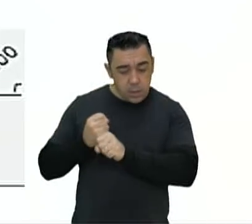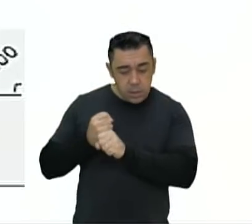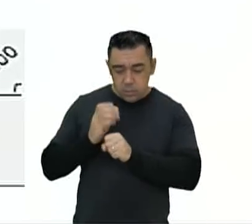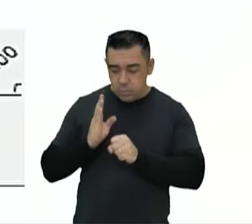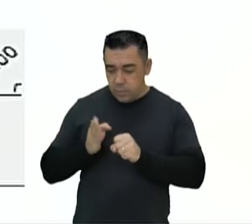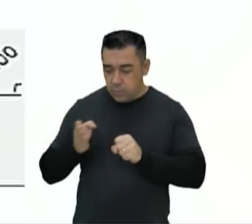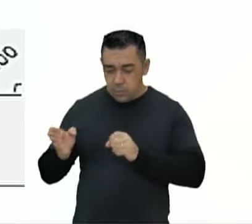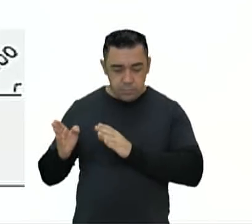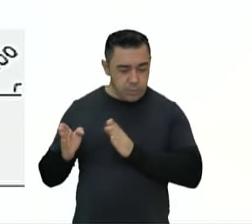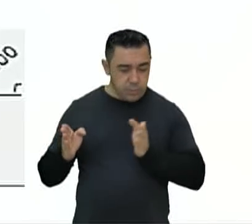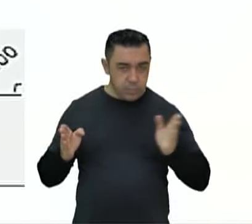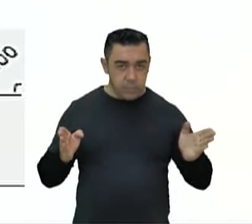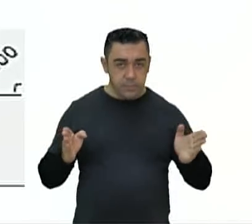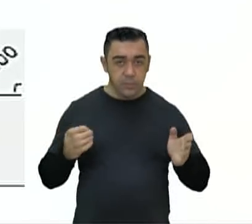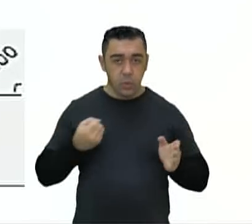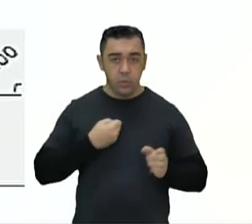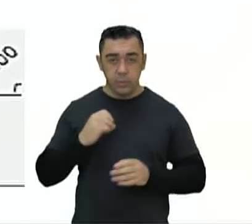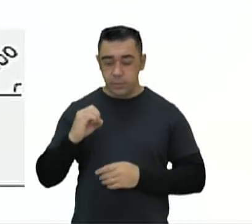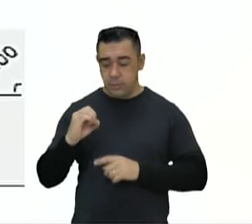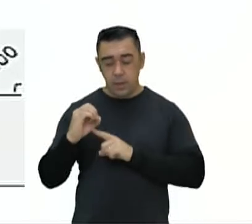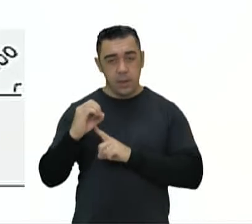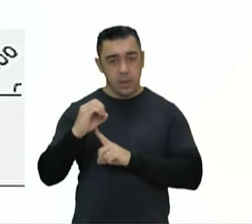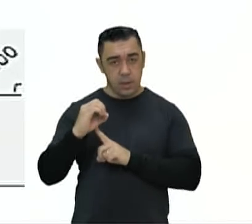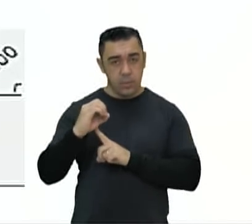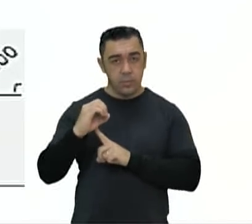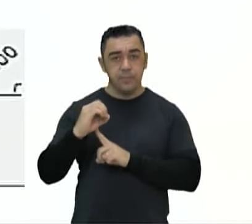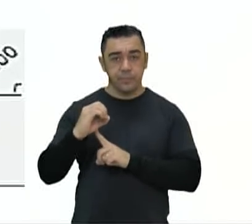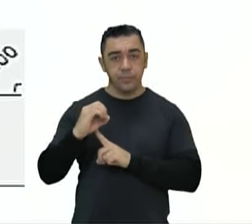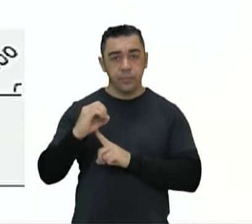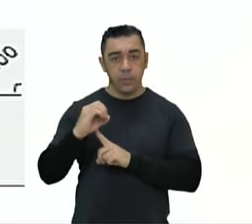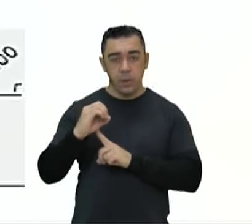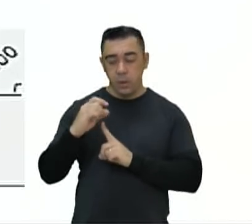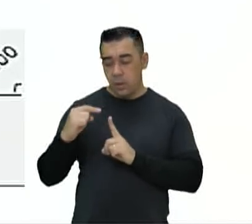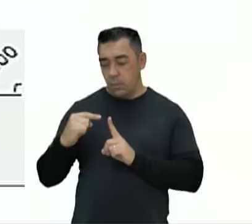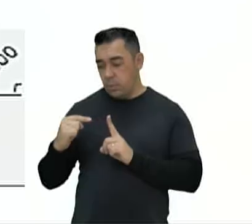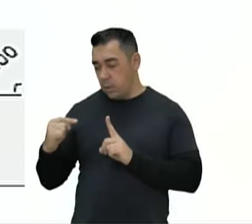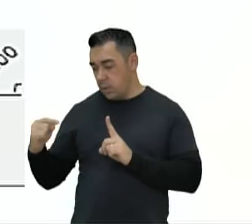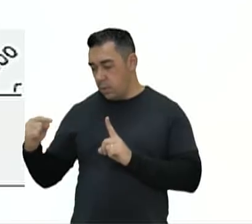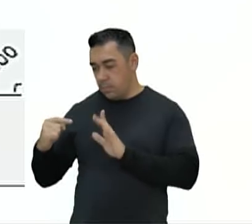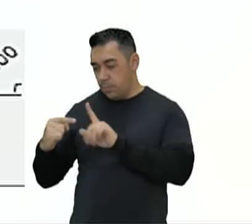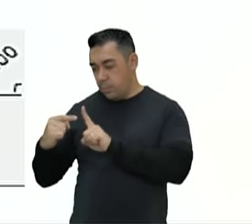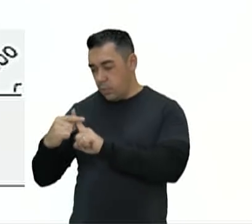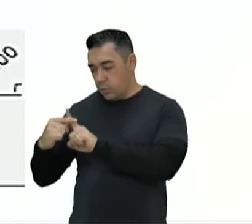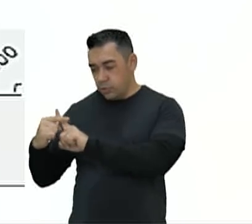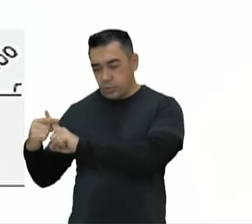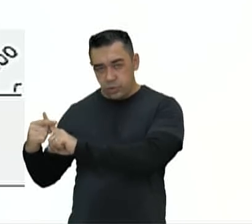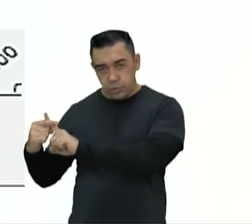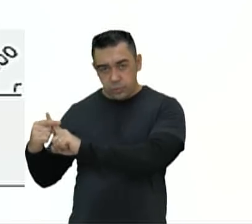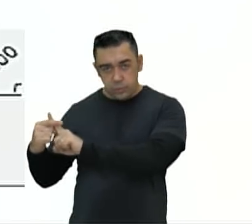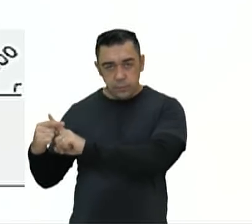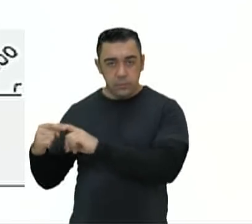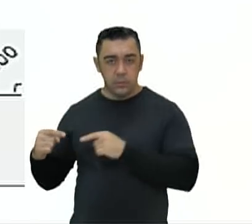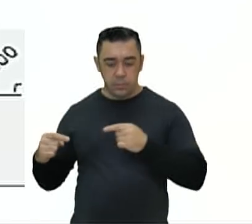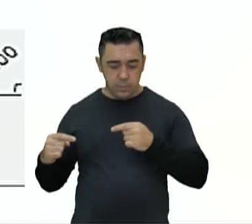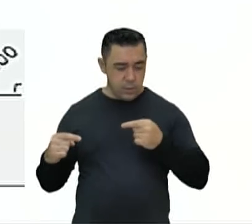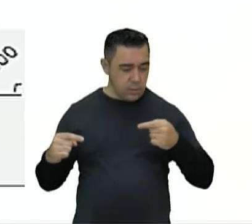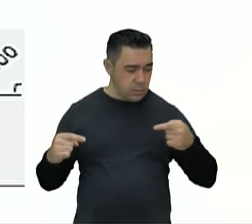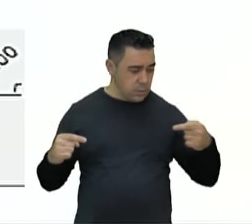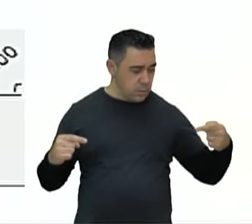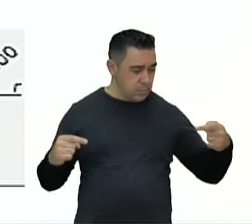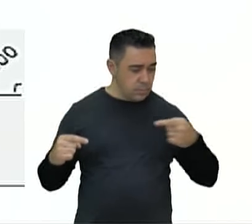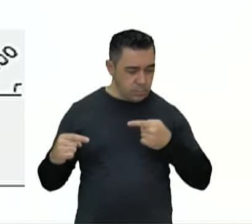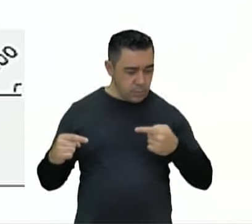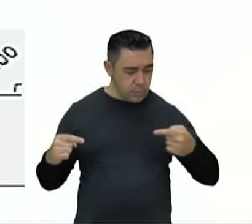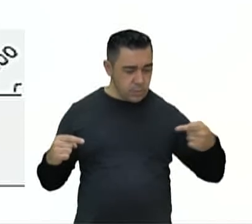origem, o número 0, você tem o lado positivo e você tem o lado negativo. Então, conforme